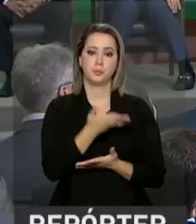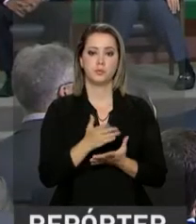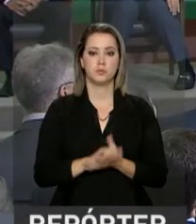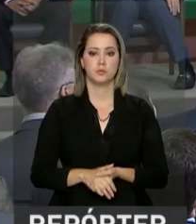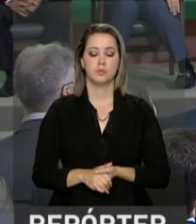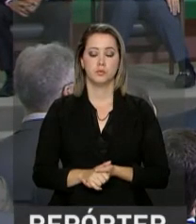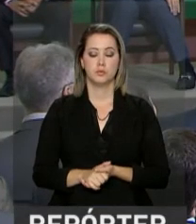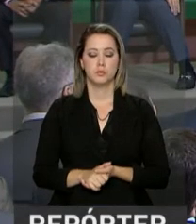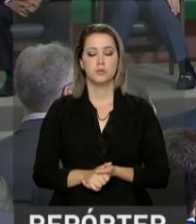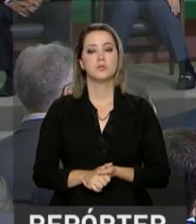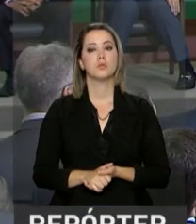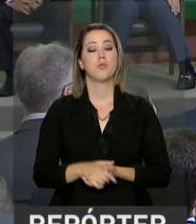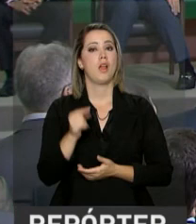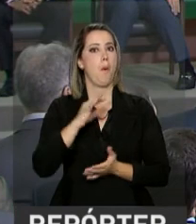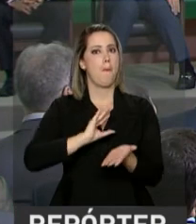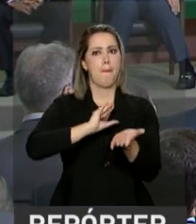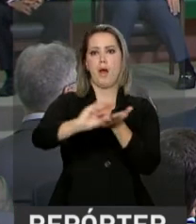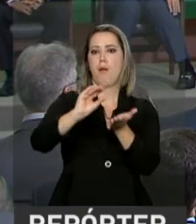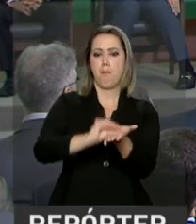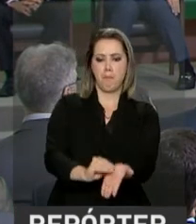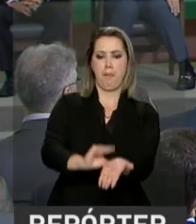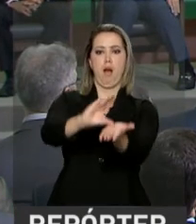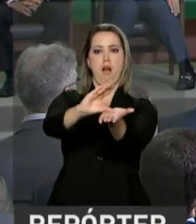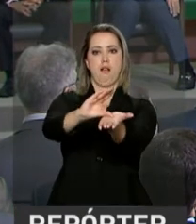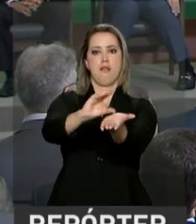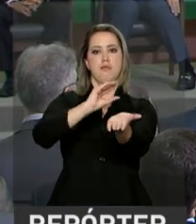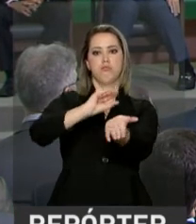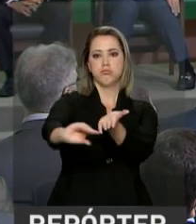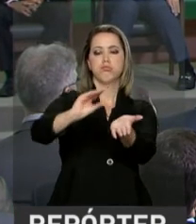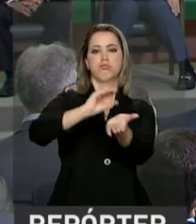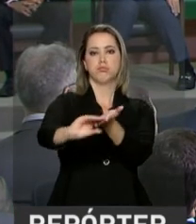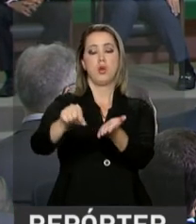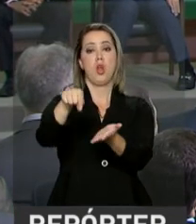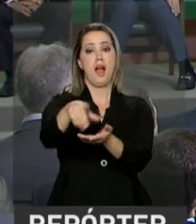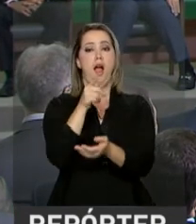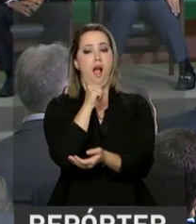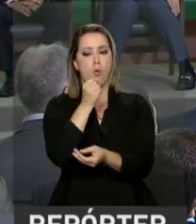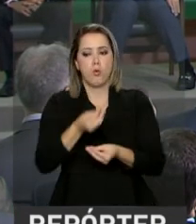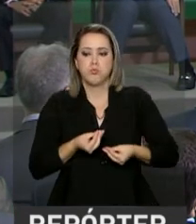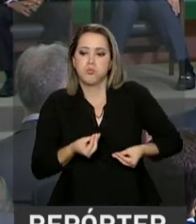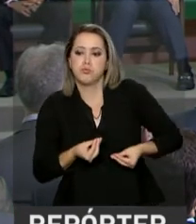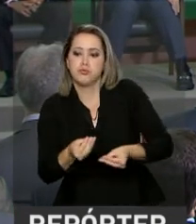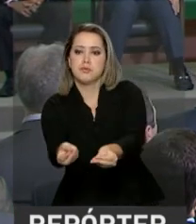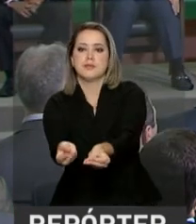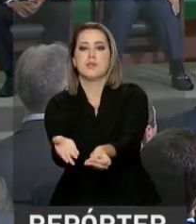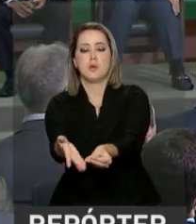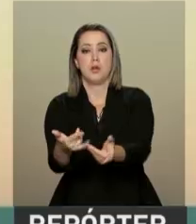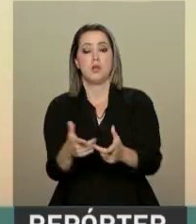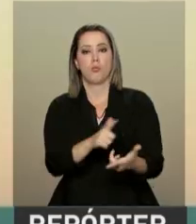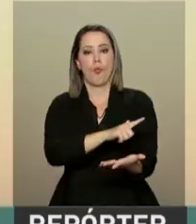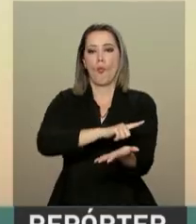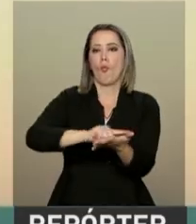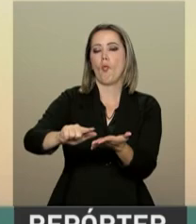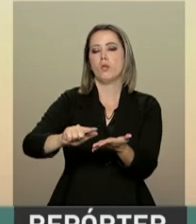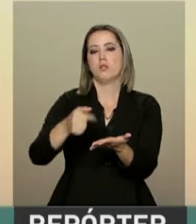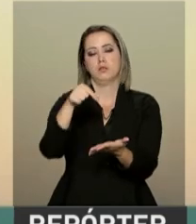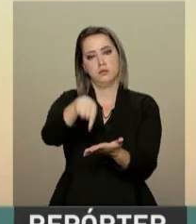maior investimento da história em água para o semiárido nordestino brasileiro,